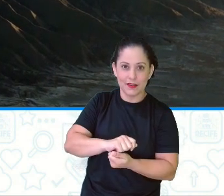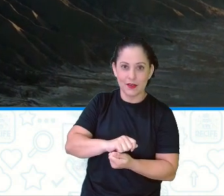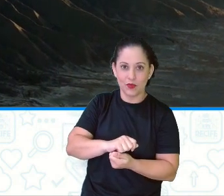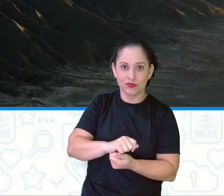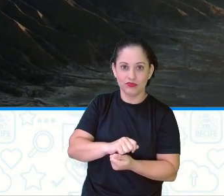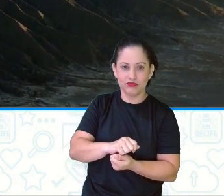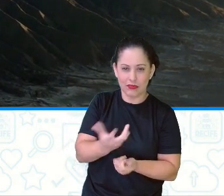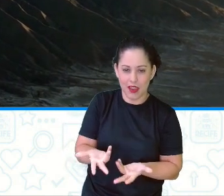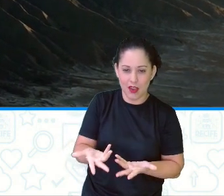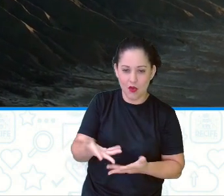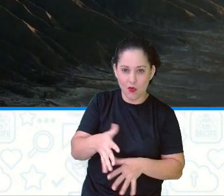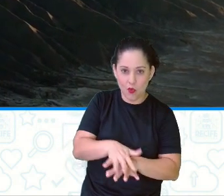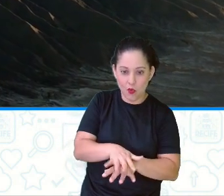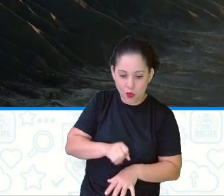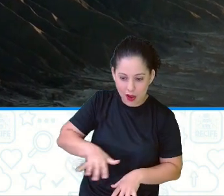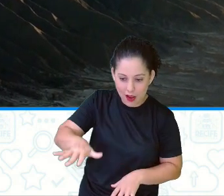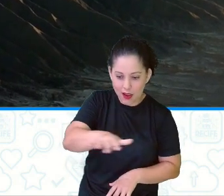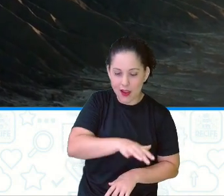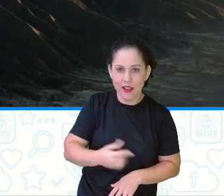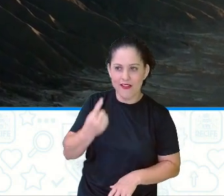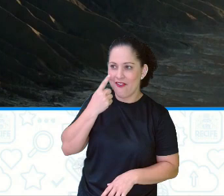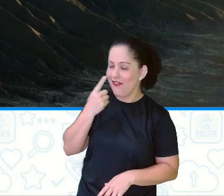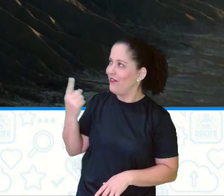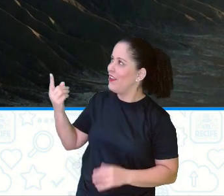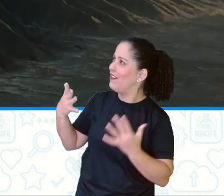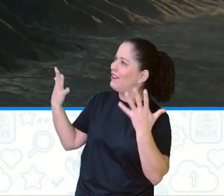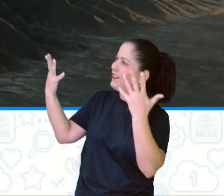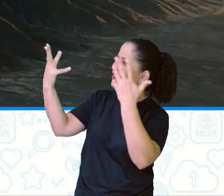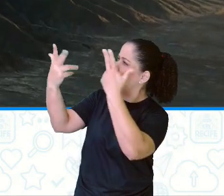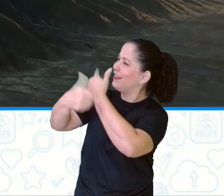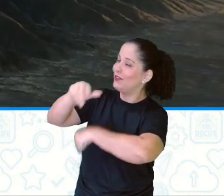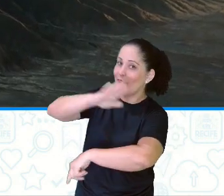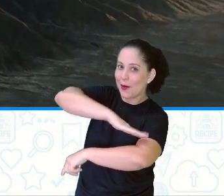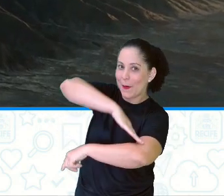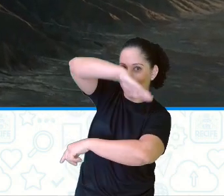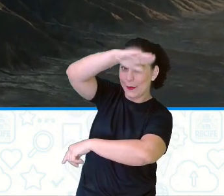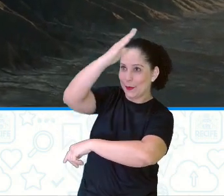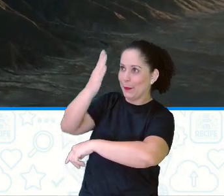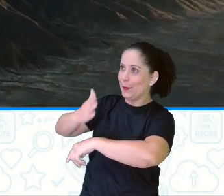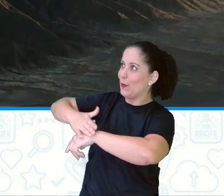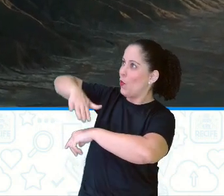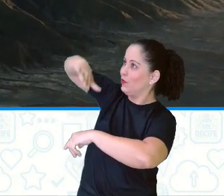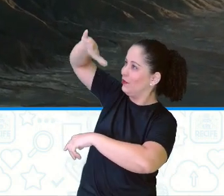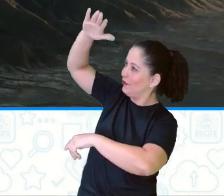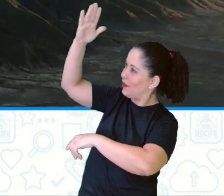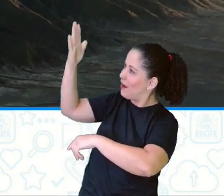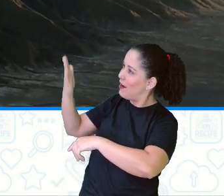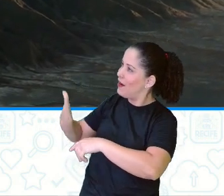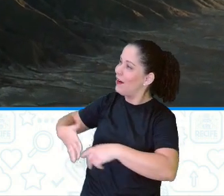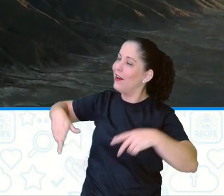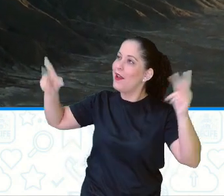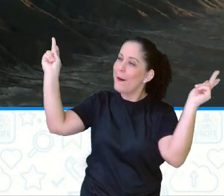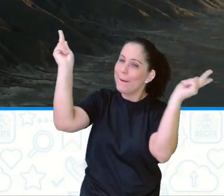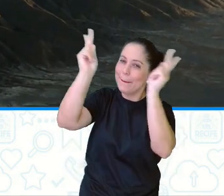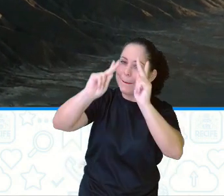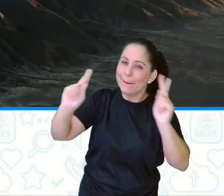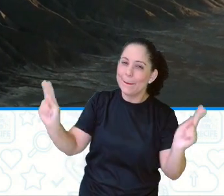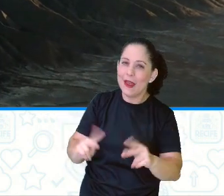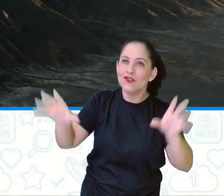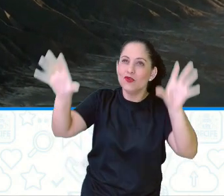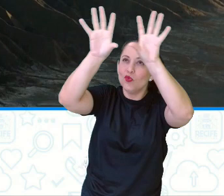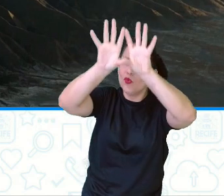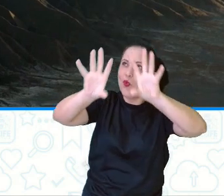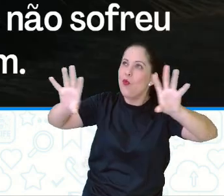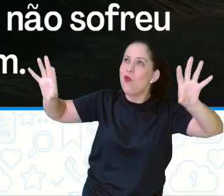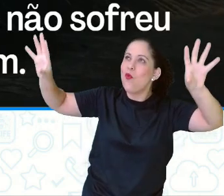olha só que visão bonita. A gente está vendo ali umas montanhas, uma calmaria, as nuvens ali ao